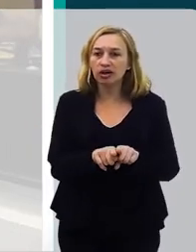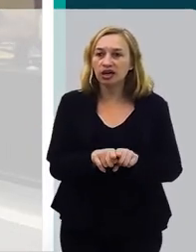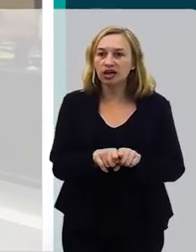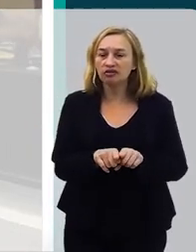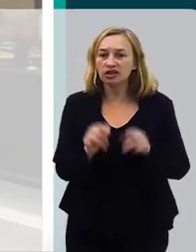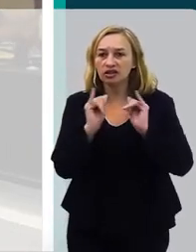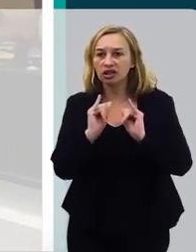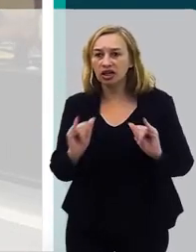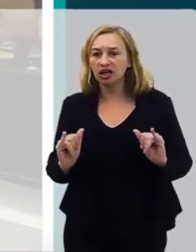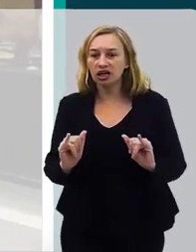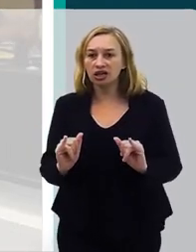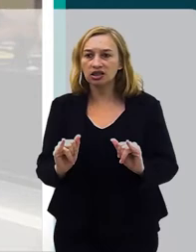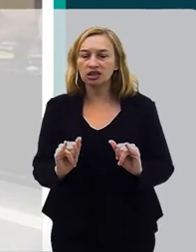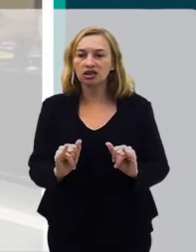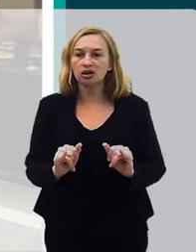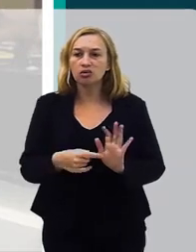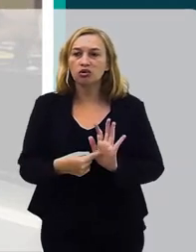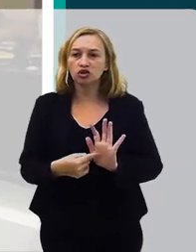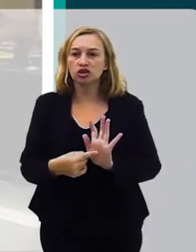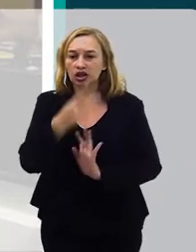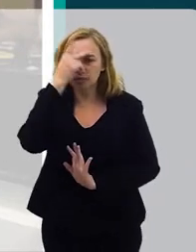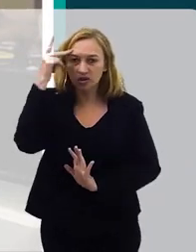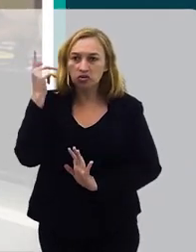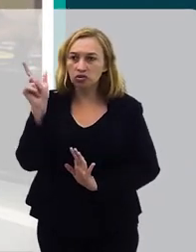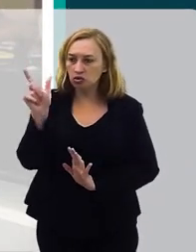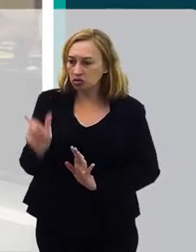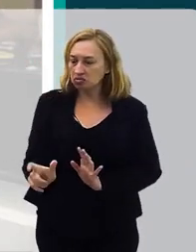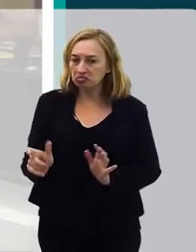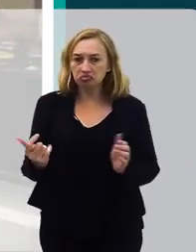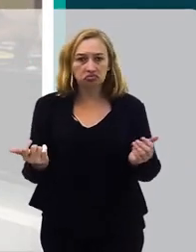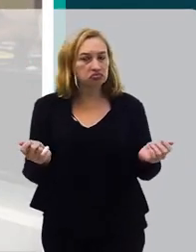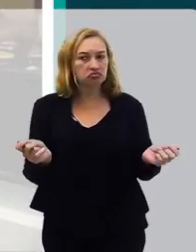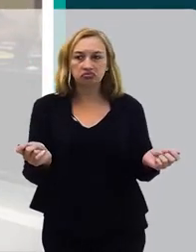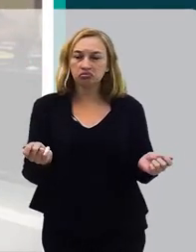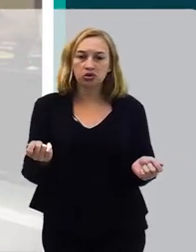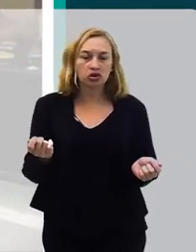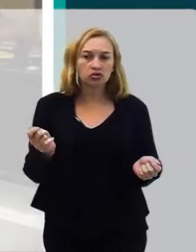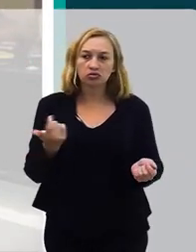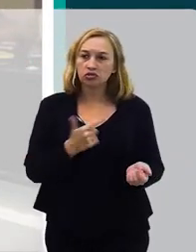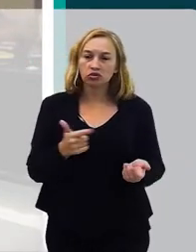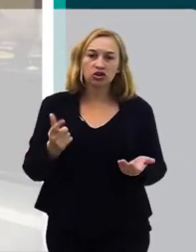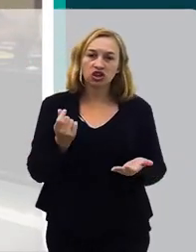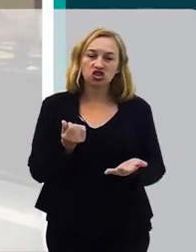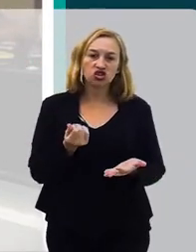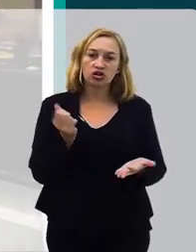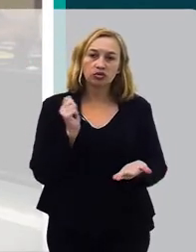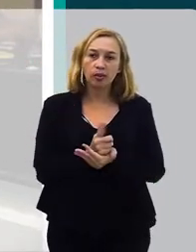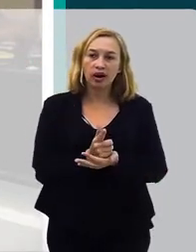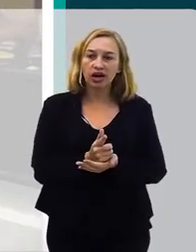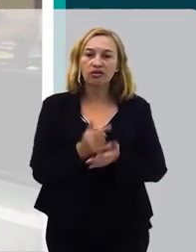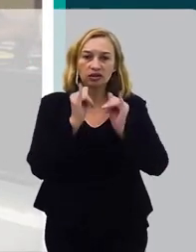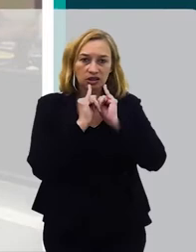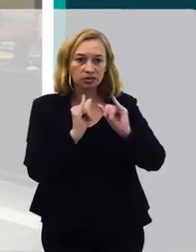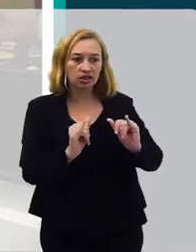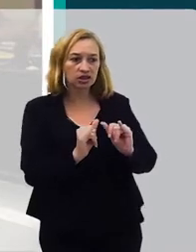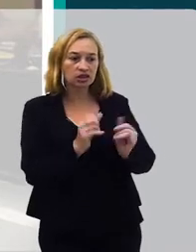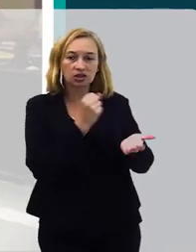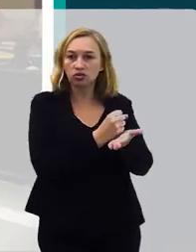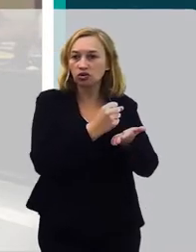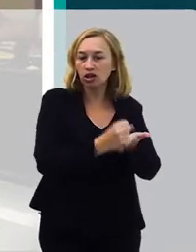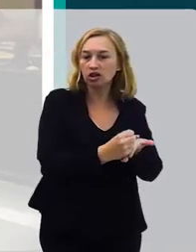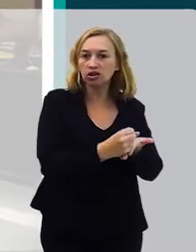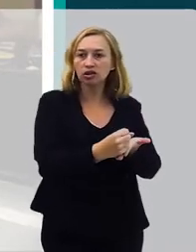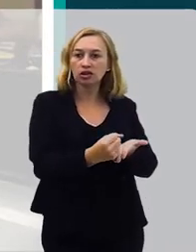fazer uma declaração de hipossuficiência, e aí você apresenta essa declaração nos